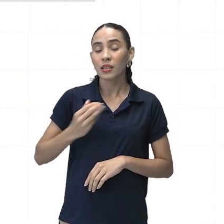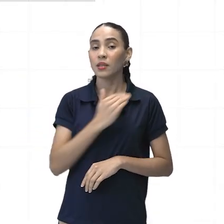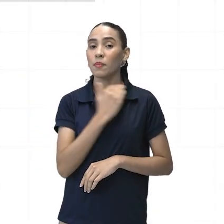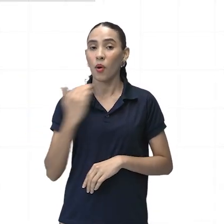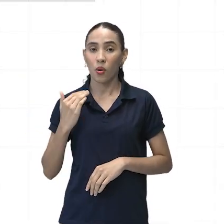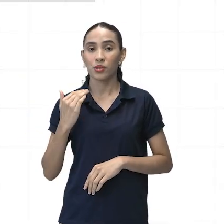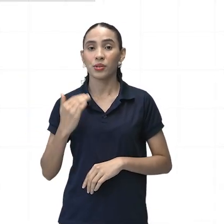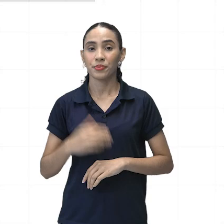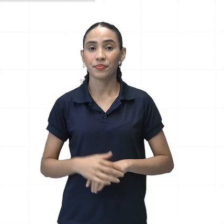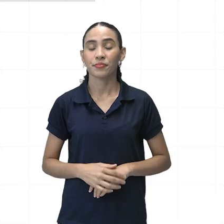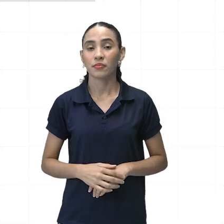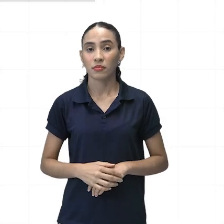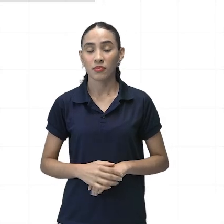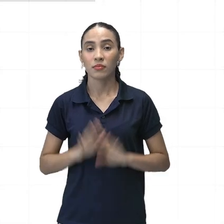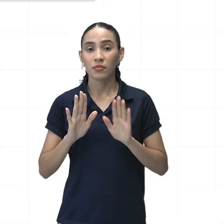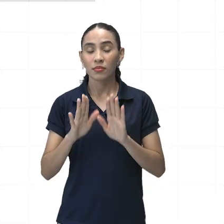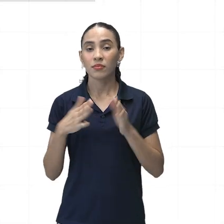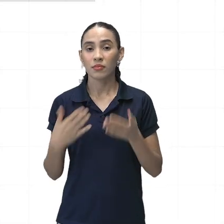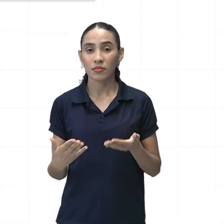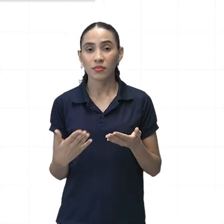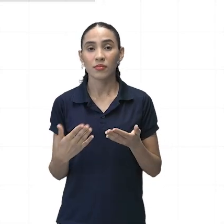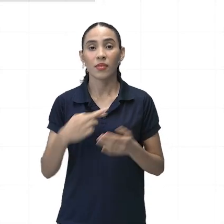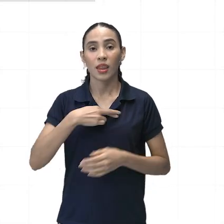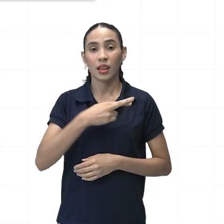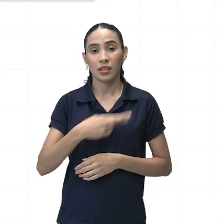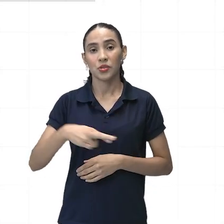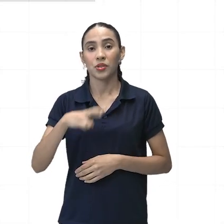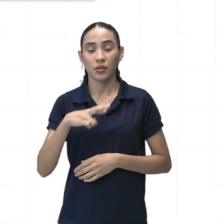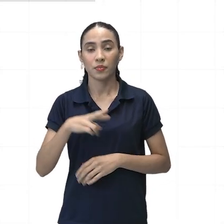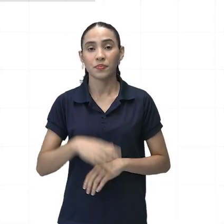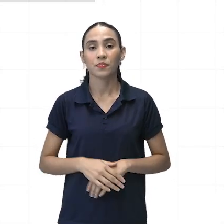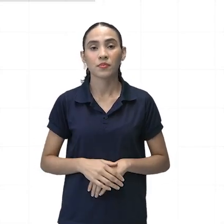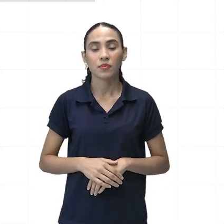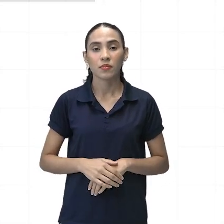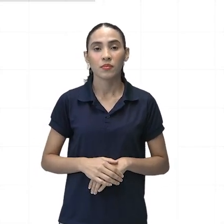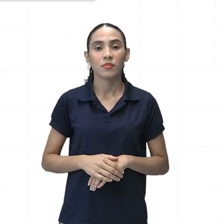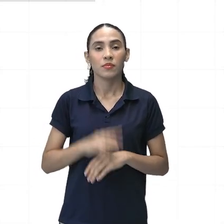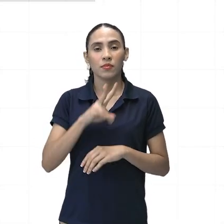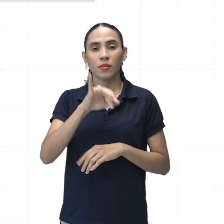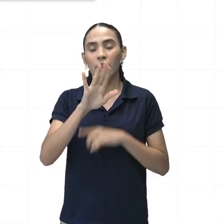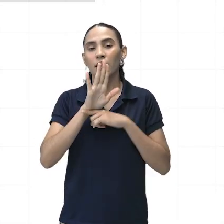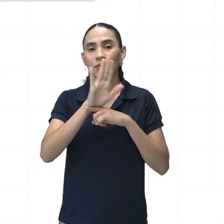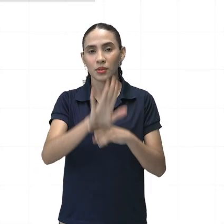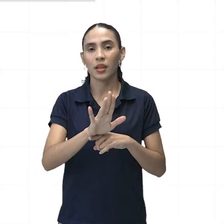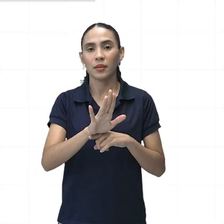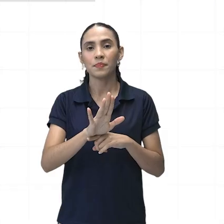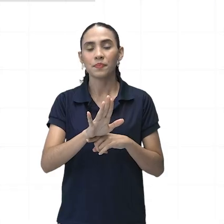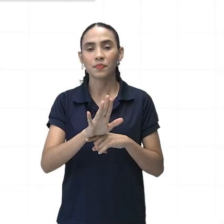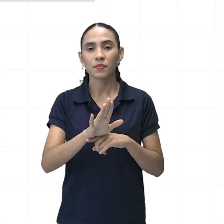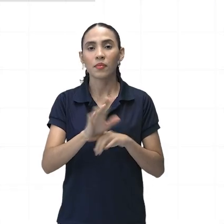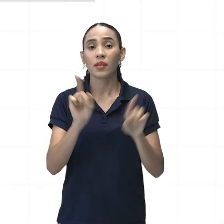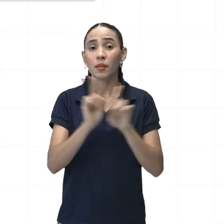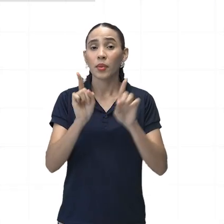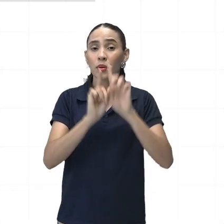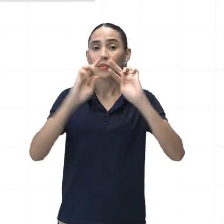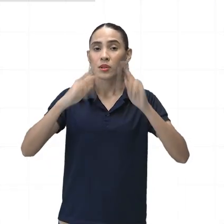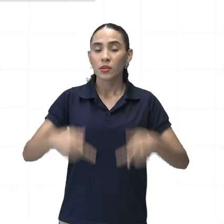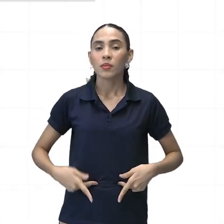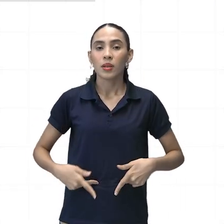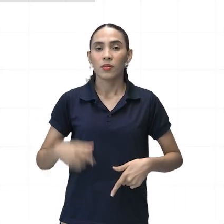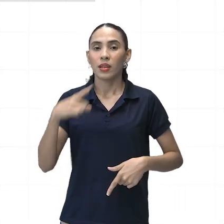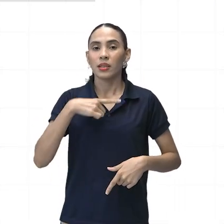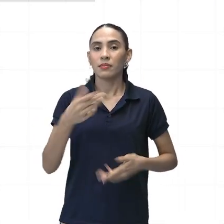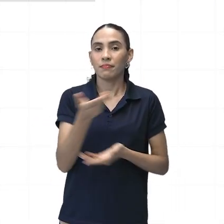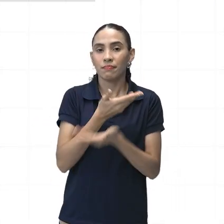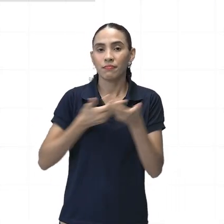e morte. Justamente a religião, ela nos ajuda, ela ajuda o ser humano a lidar com